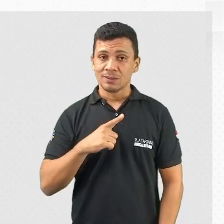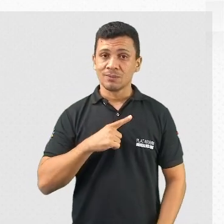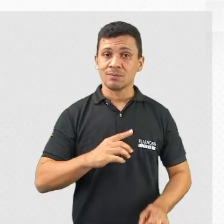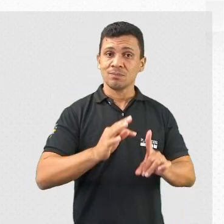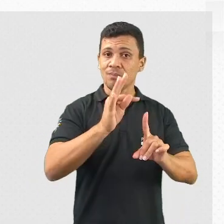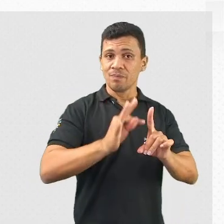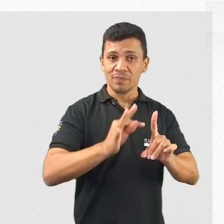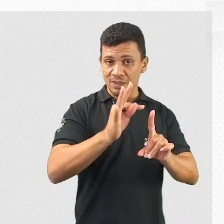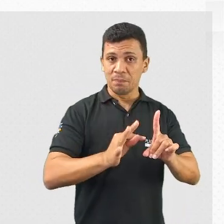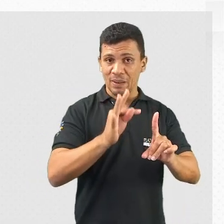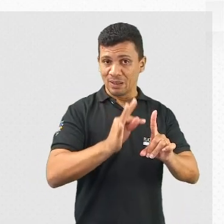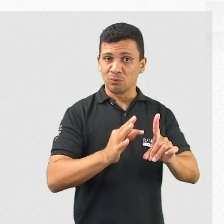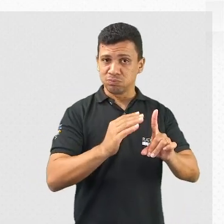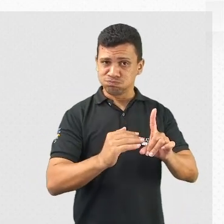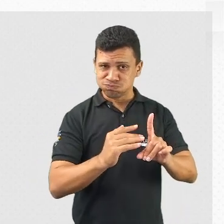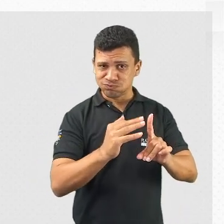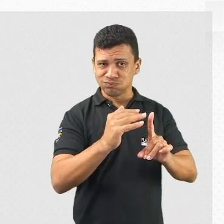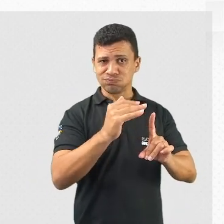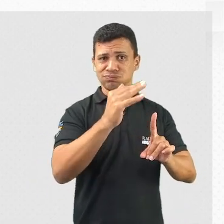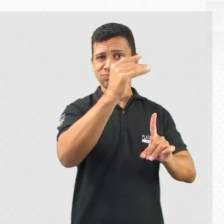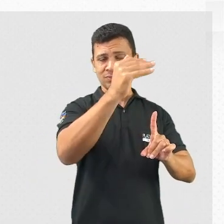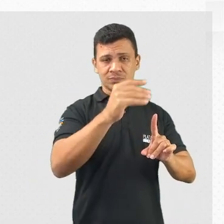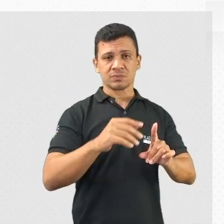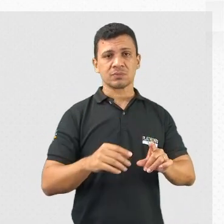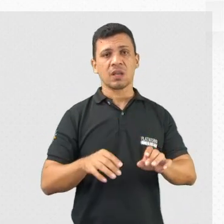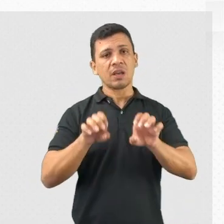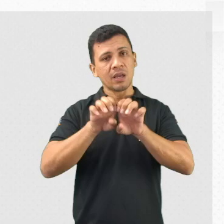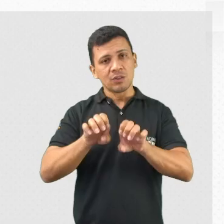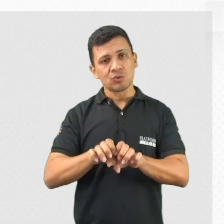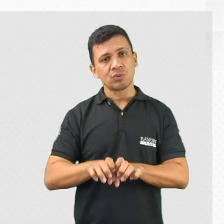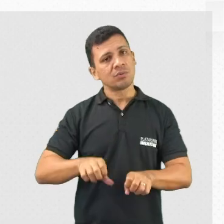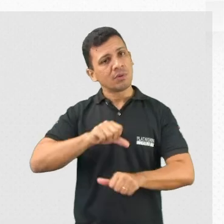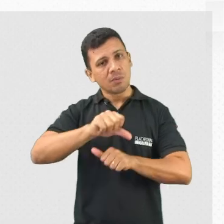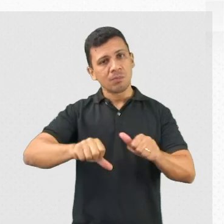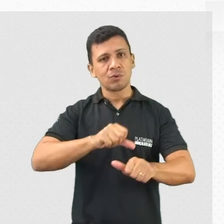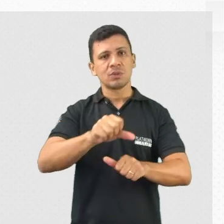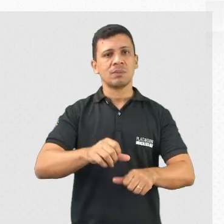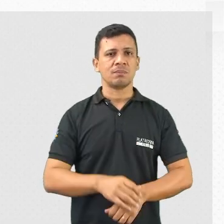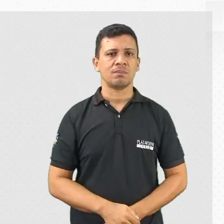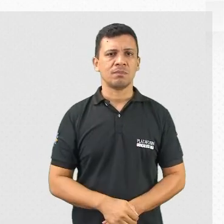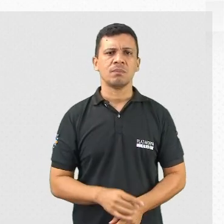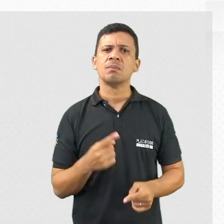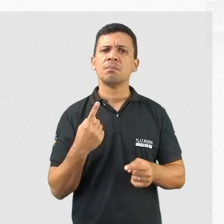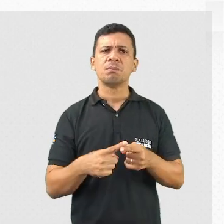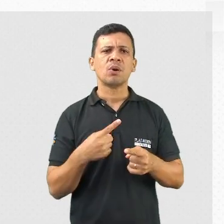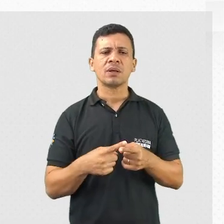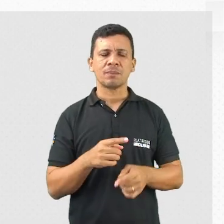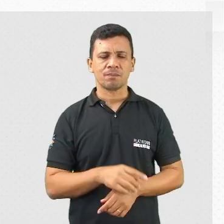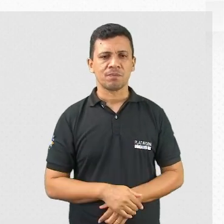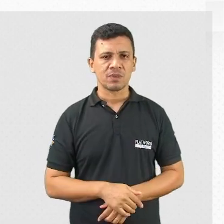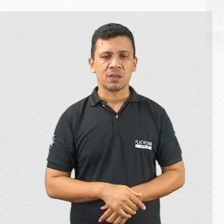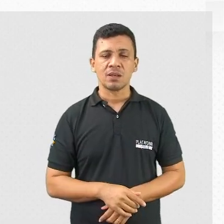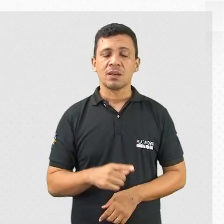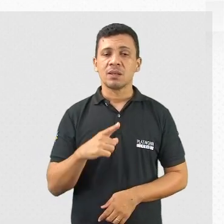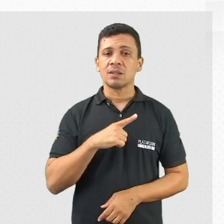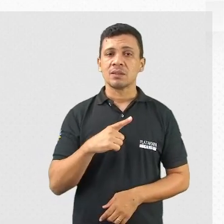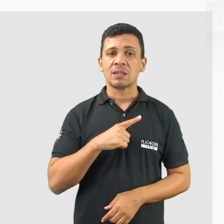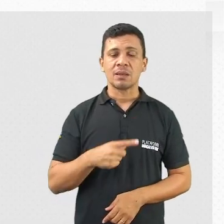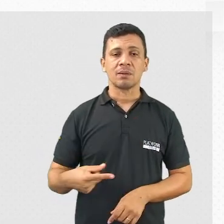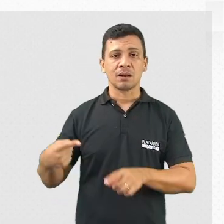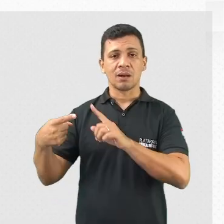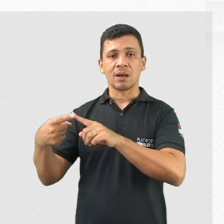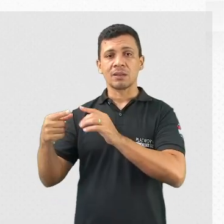temperatura que o manto ele vai modificar a sua estrutura. Tá? Por quê, Marcos? Porque tu tem na parte superficial, manto